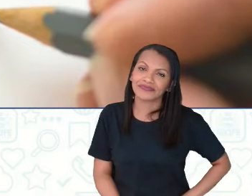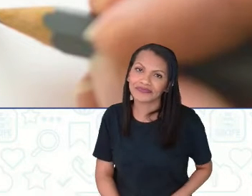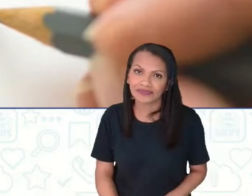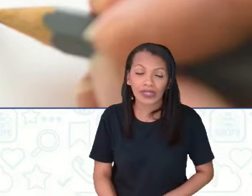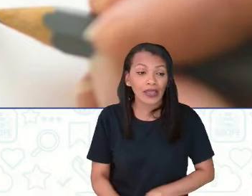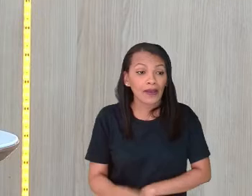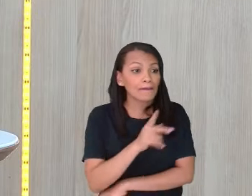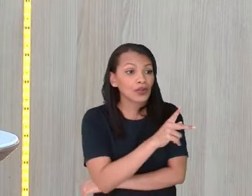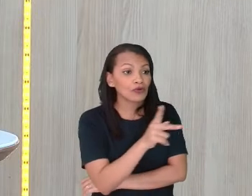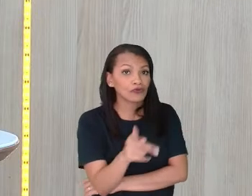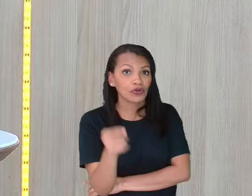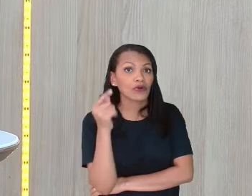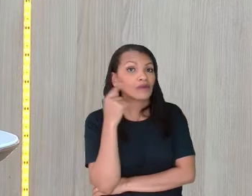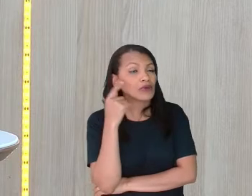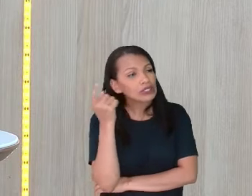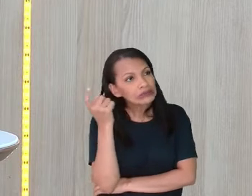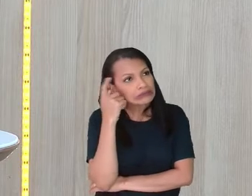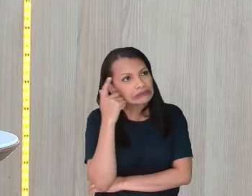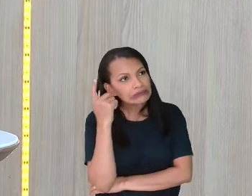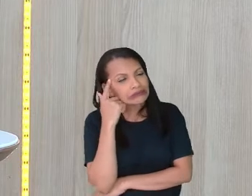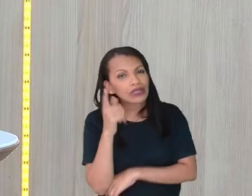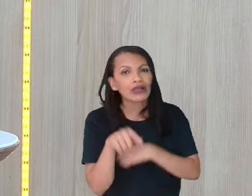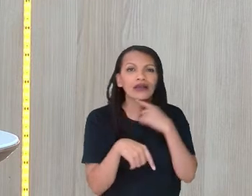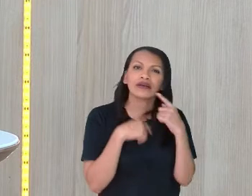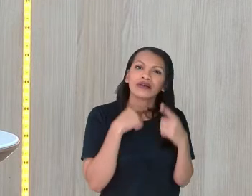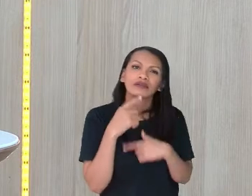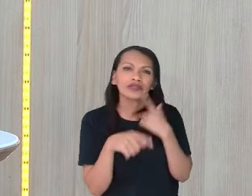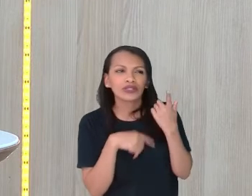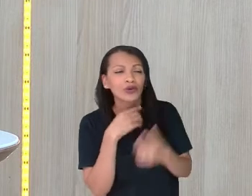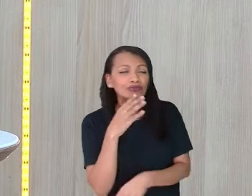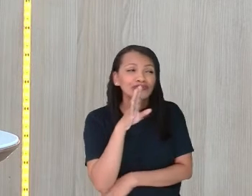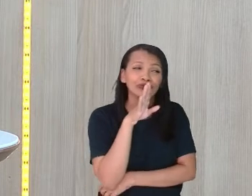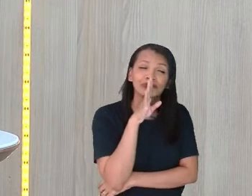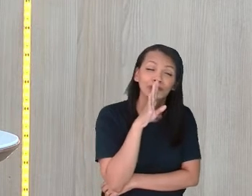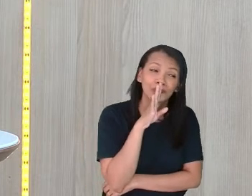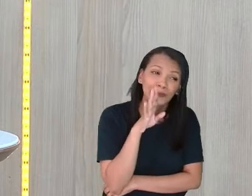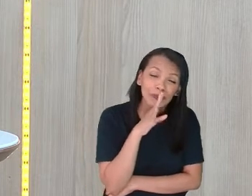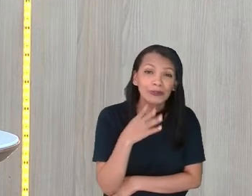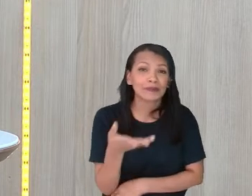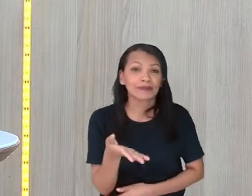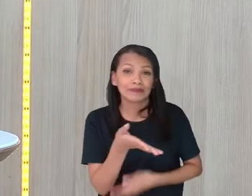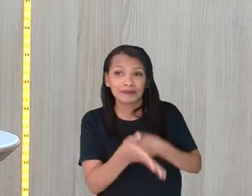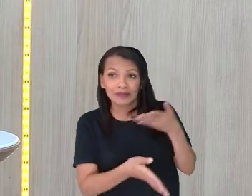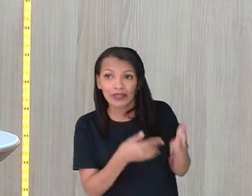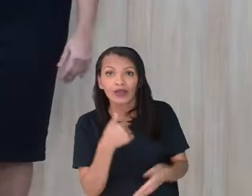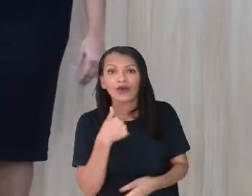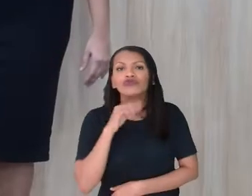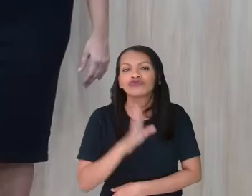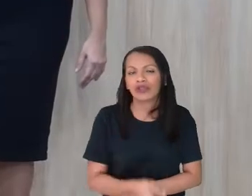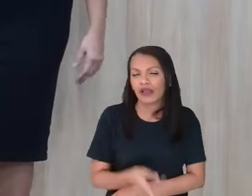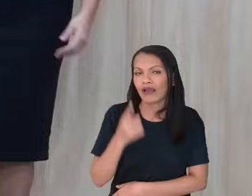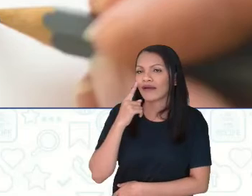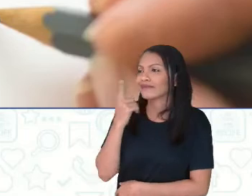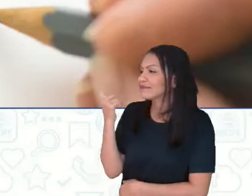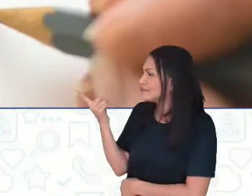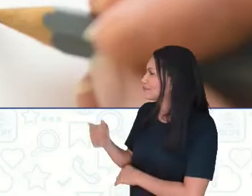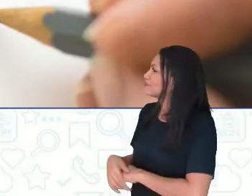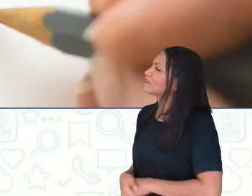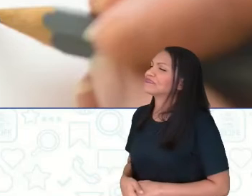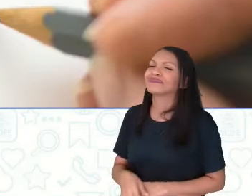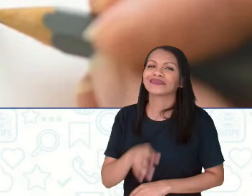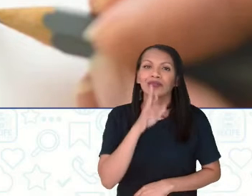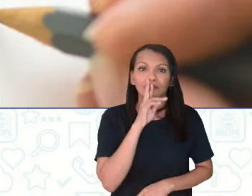que pode ser que eles estejam na dúvida, vai estar todo mundo assim bem caladinho. Bem caladinho. Então, eu já vou responder que exatamente no